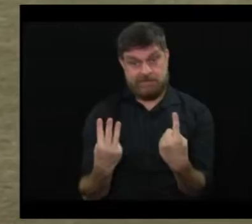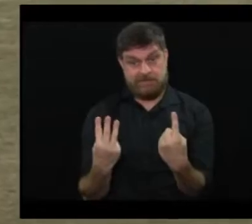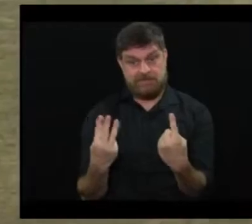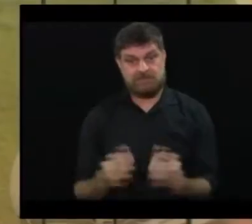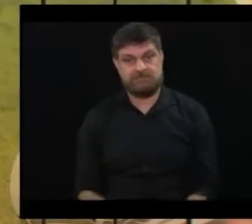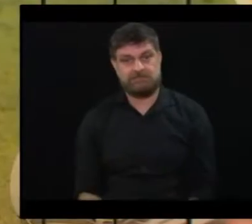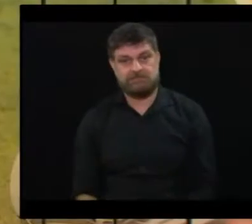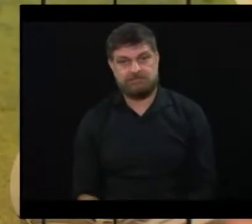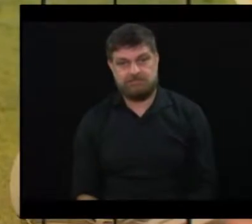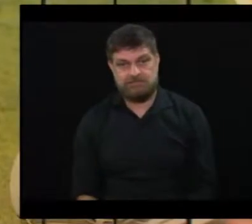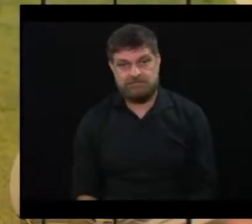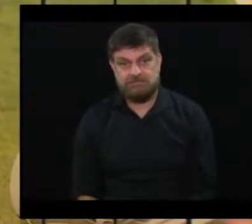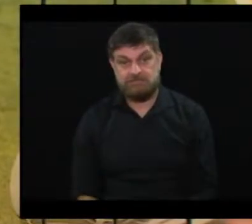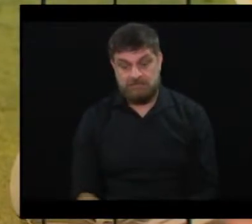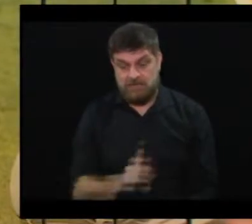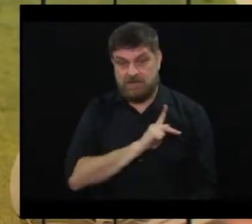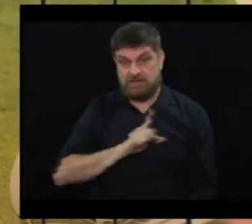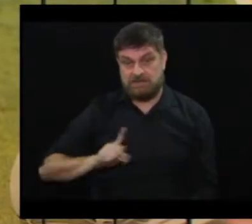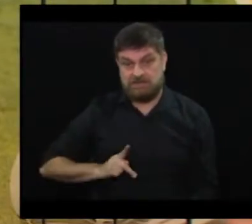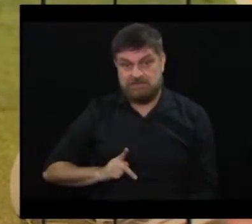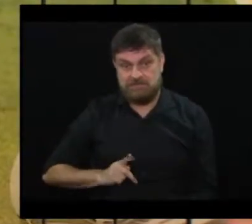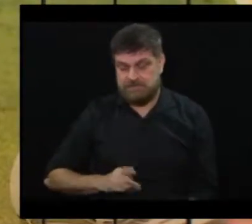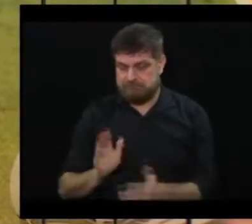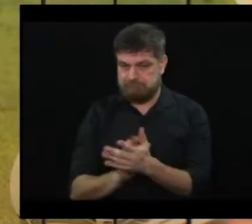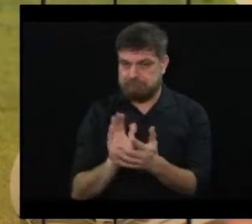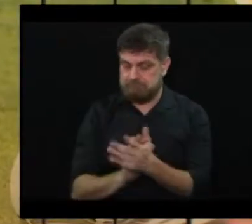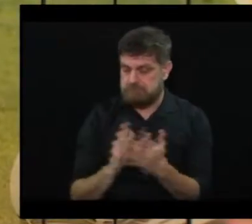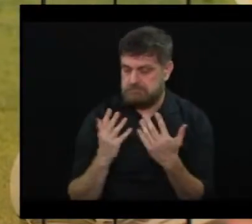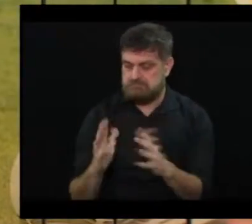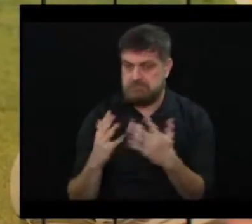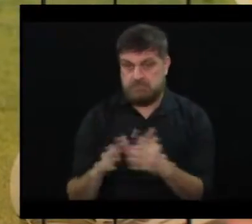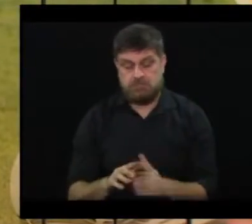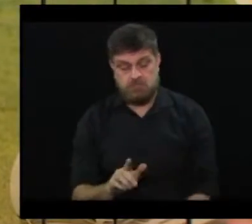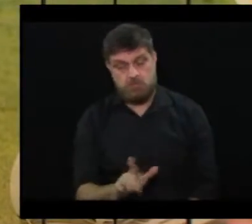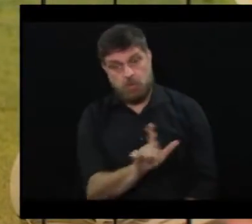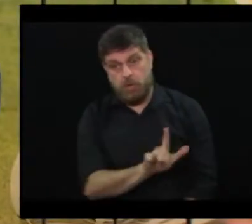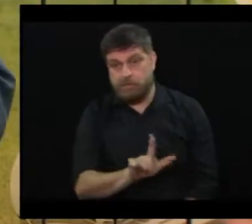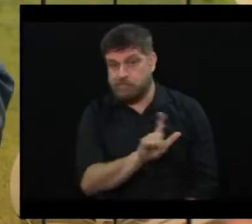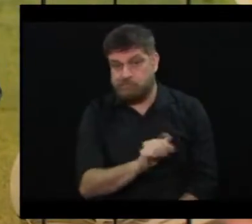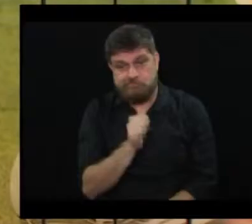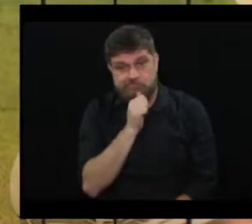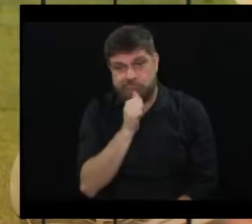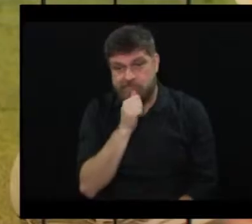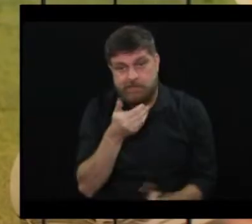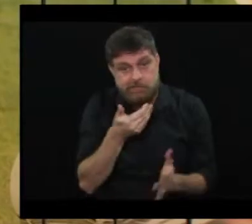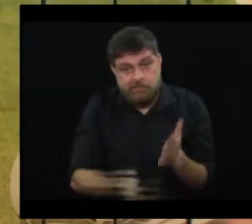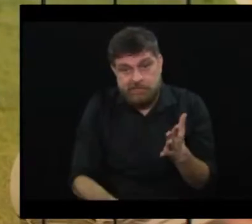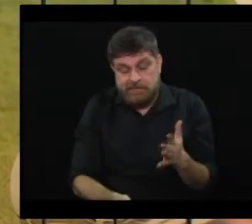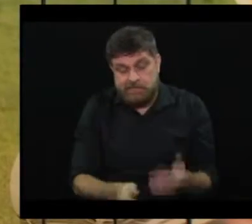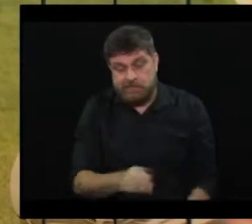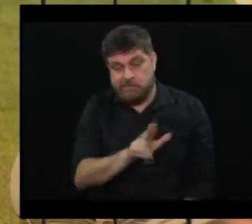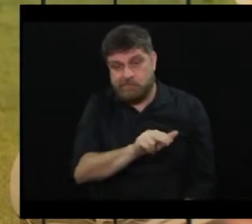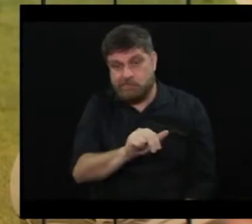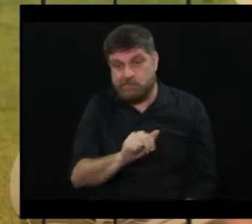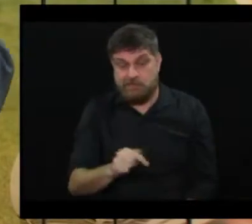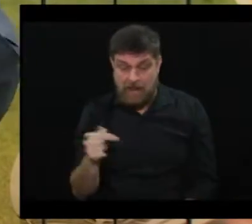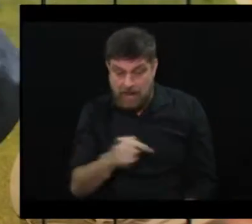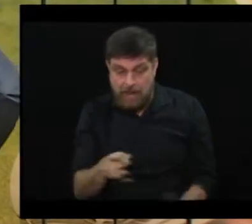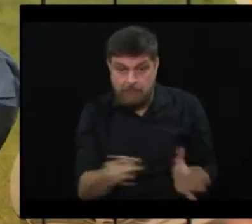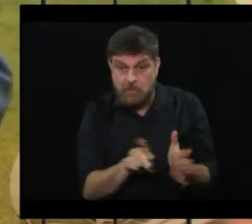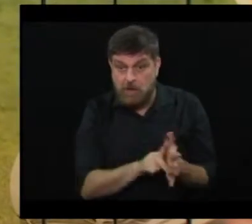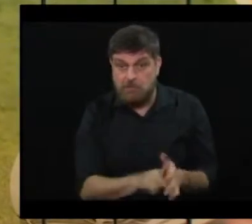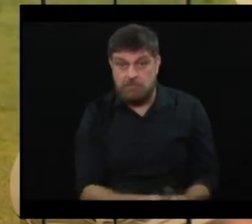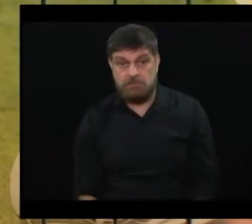3. A Ponte Preta está de parabéns, viu? O Londrina ainda não havia perdido em casa, sequer tomado